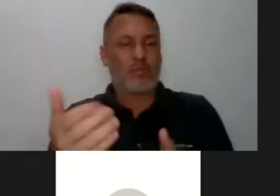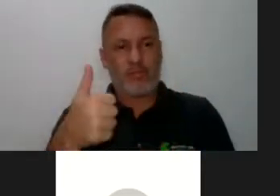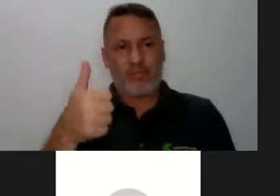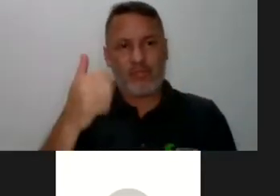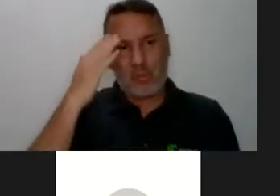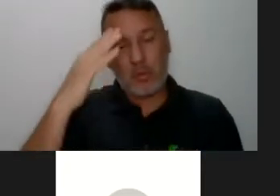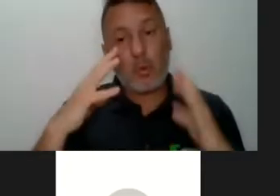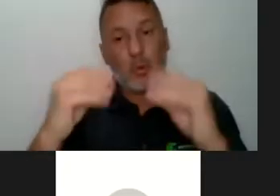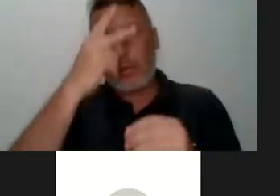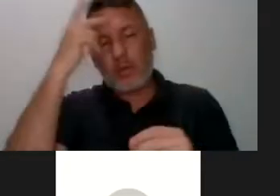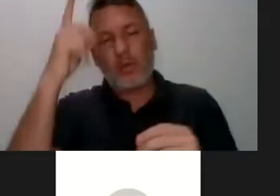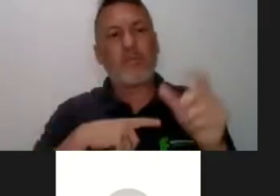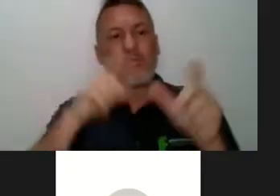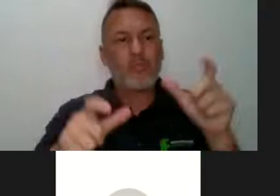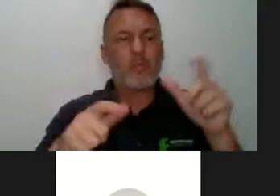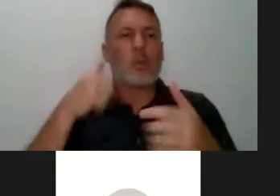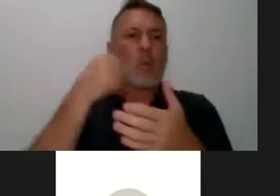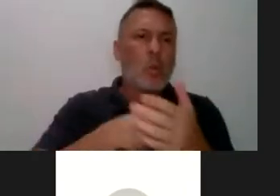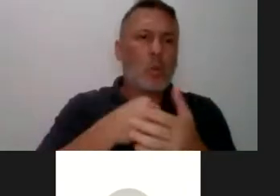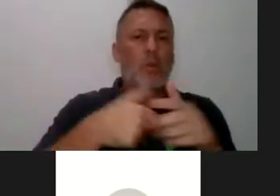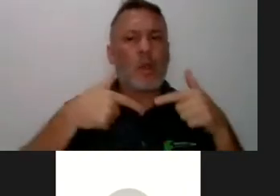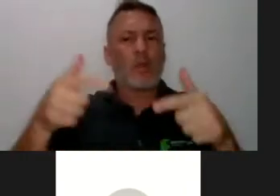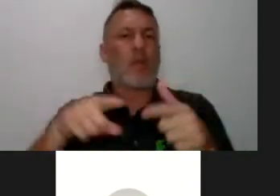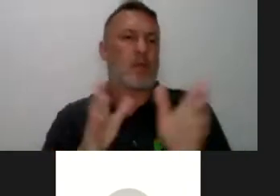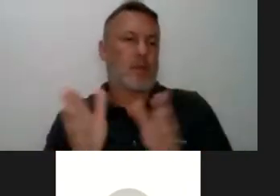todas as pessoas, né, que batalharam e trabalharam por isso.